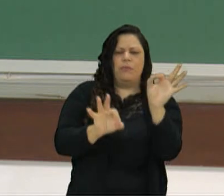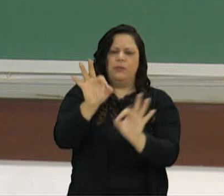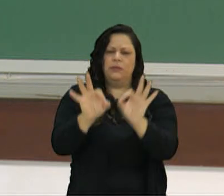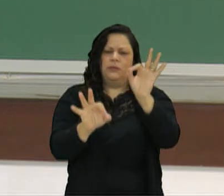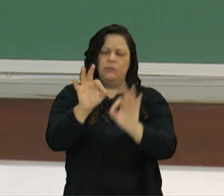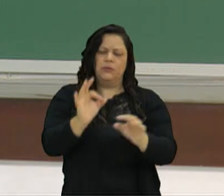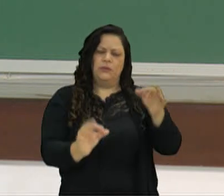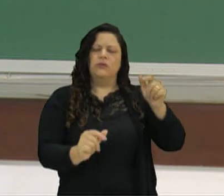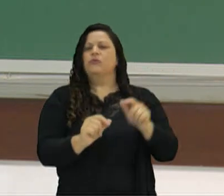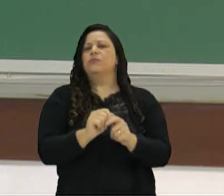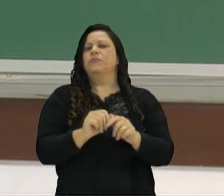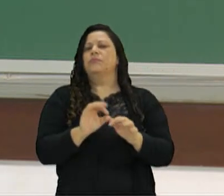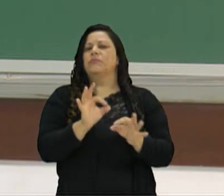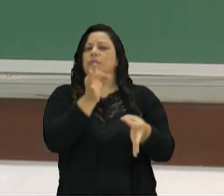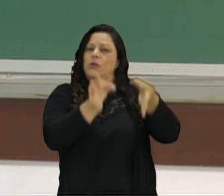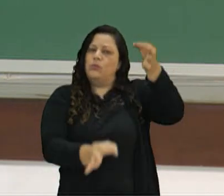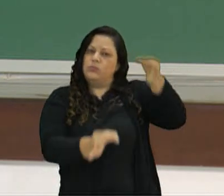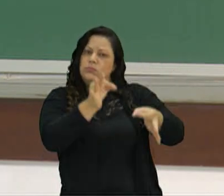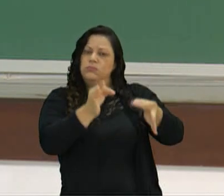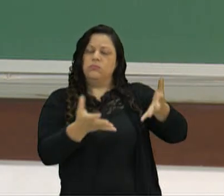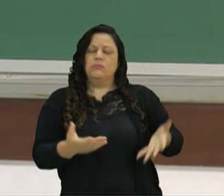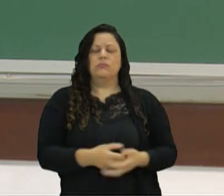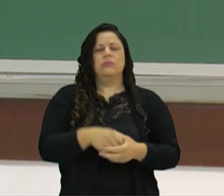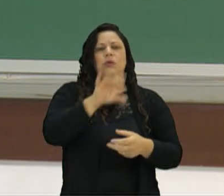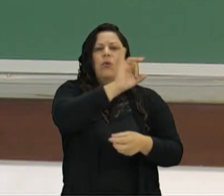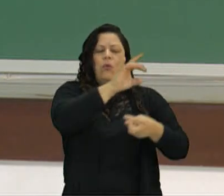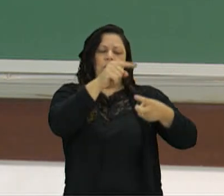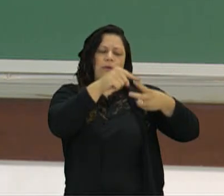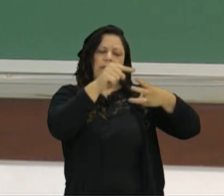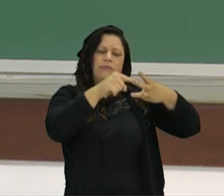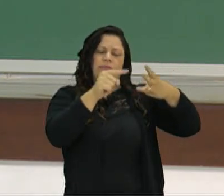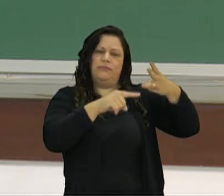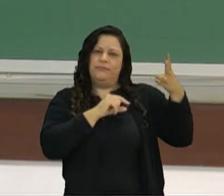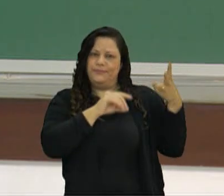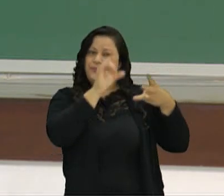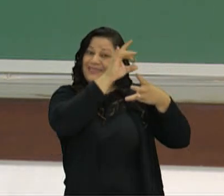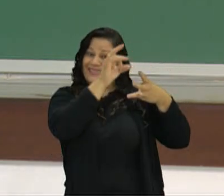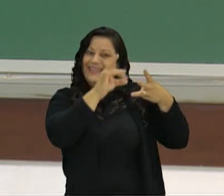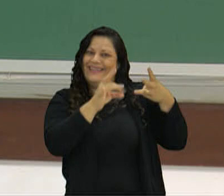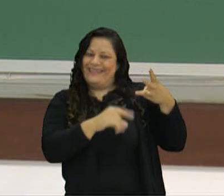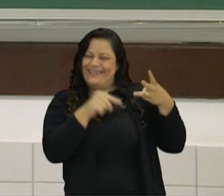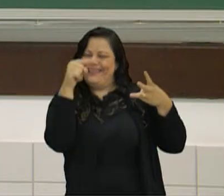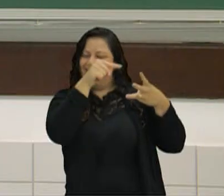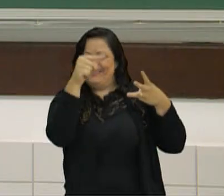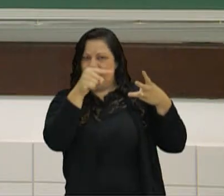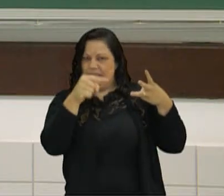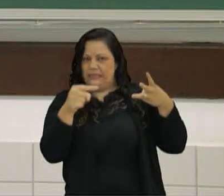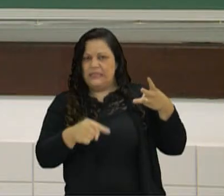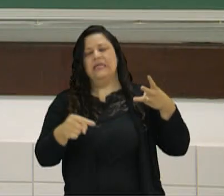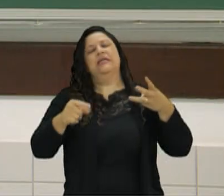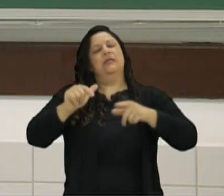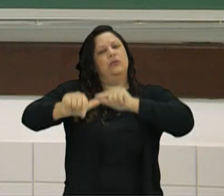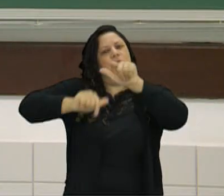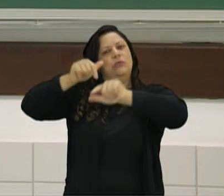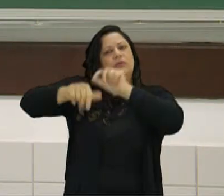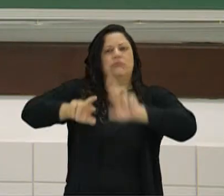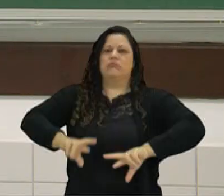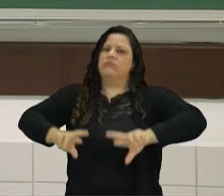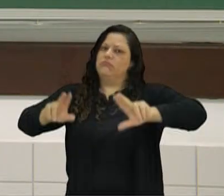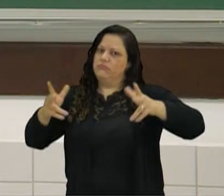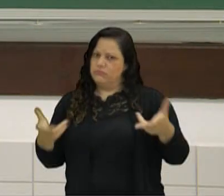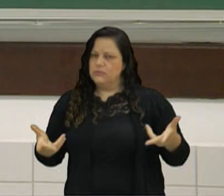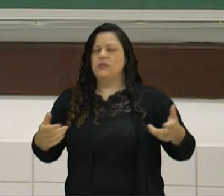forma de poder tem aí a sua atribuição, as suas tarefas, tá? E todas elas são